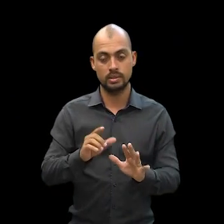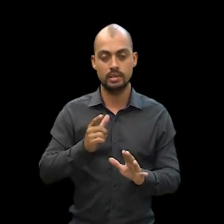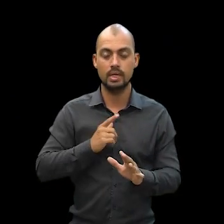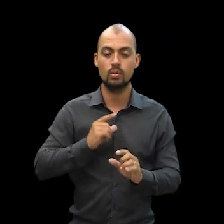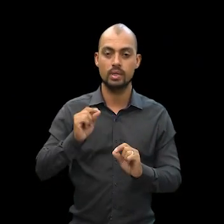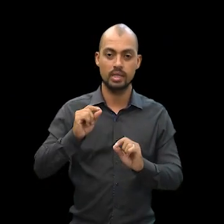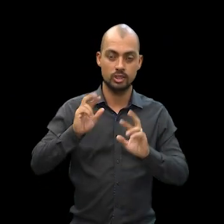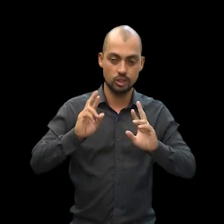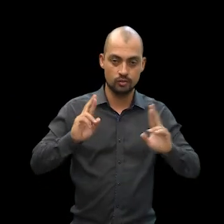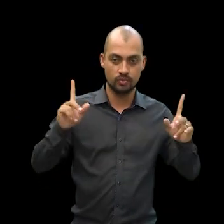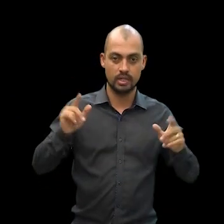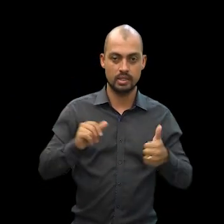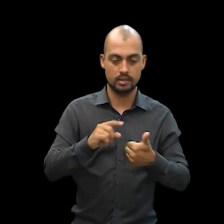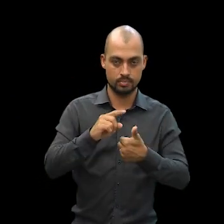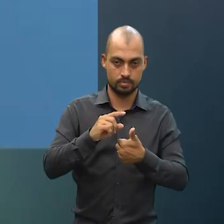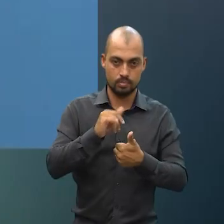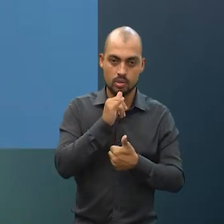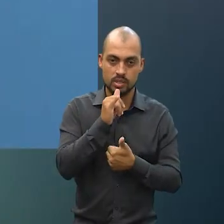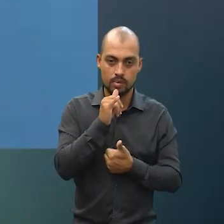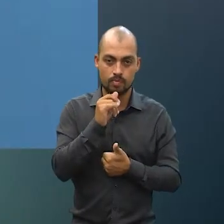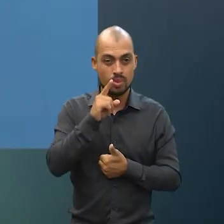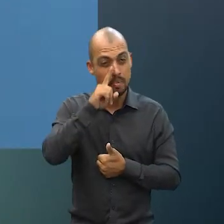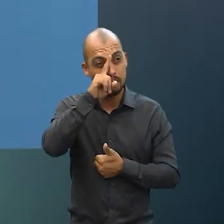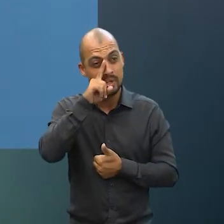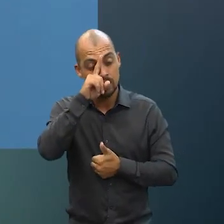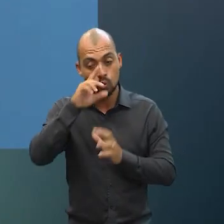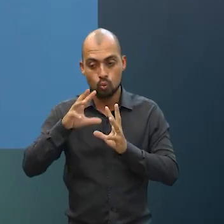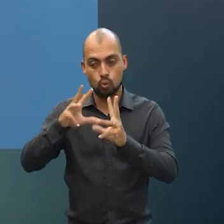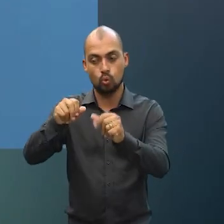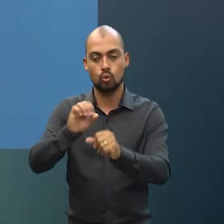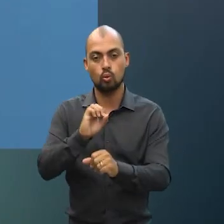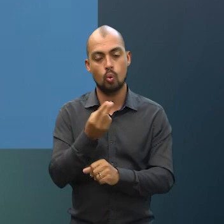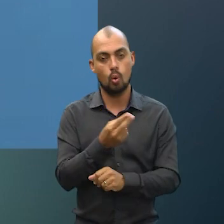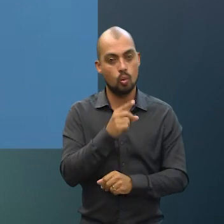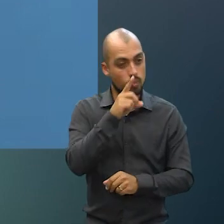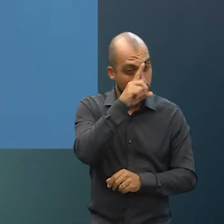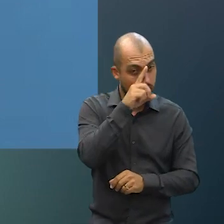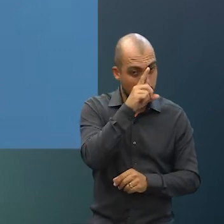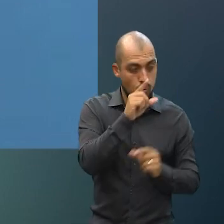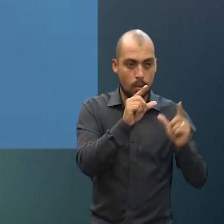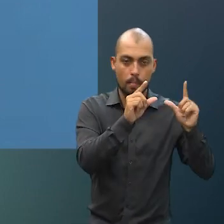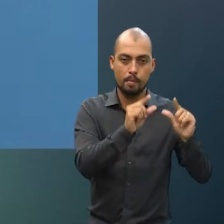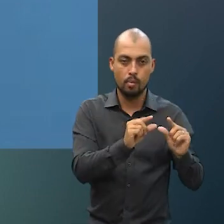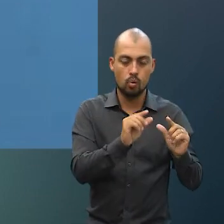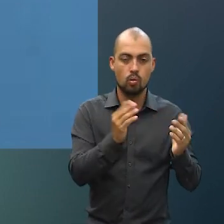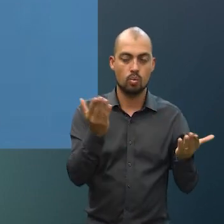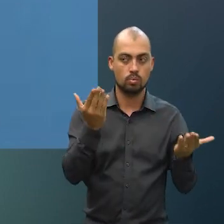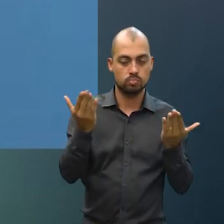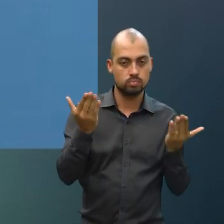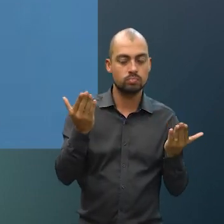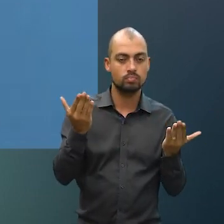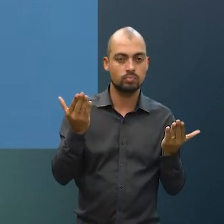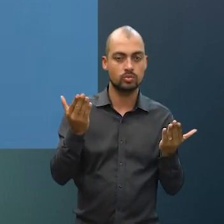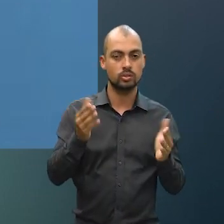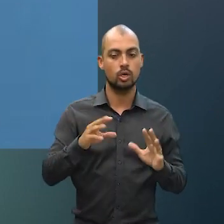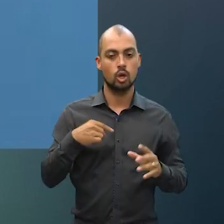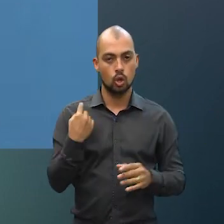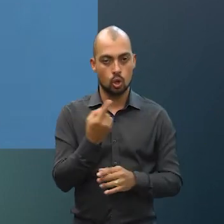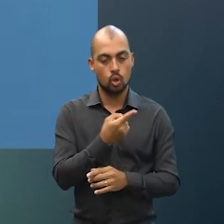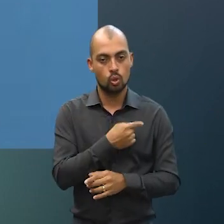uma grande diferença entre correr todo e qualquer tipo de risco e você correr um risco calculado. Então, tudo que nós fizemos